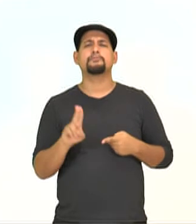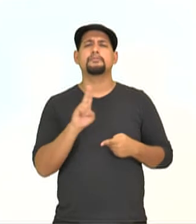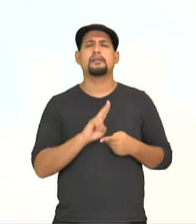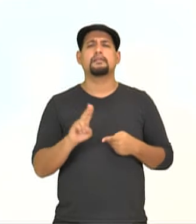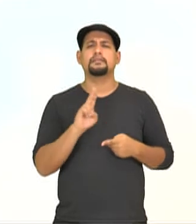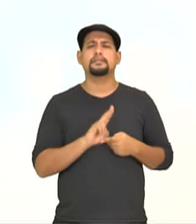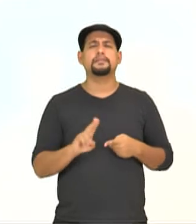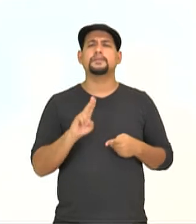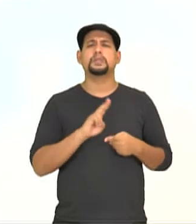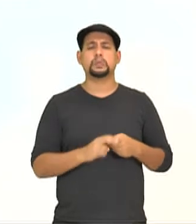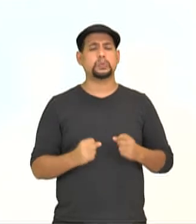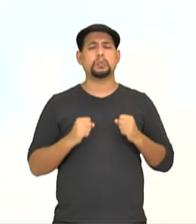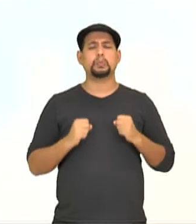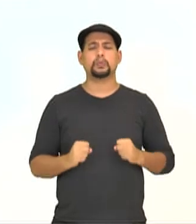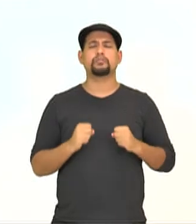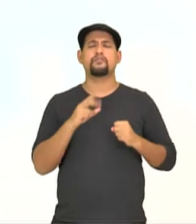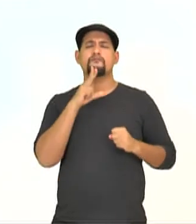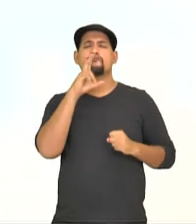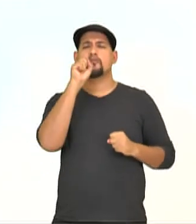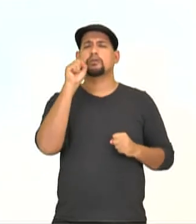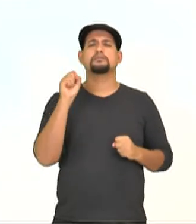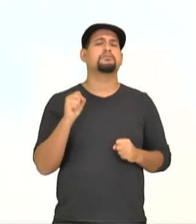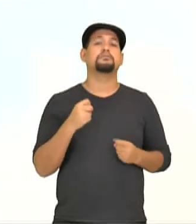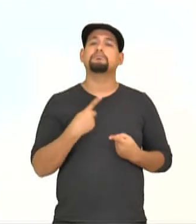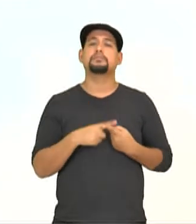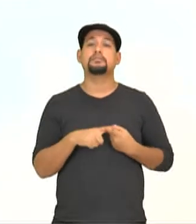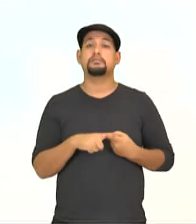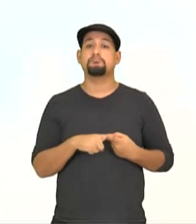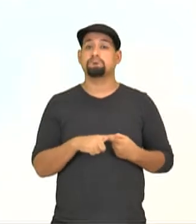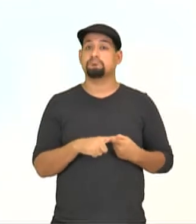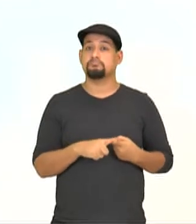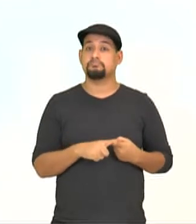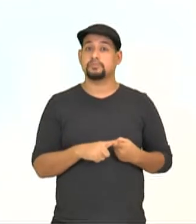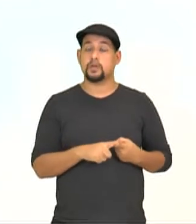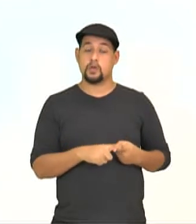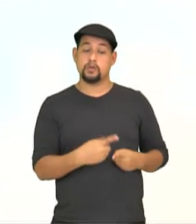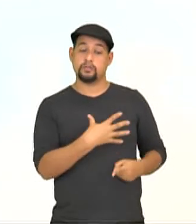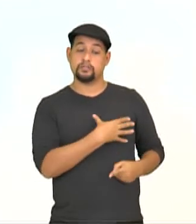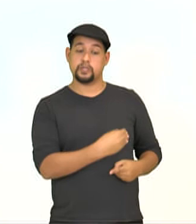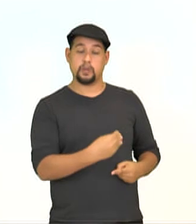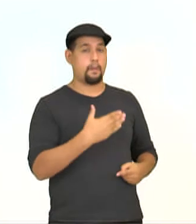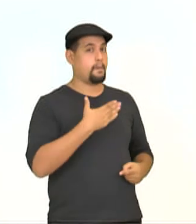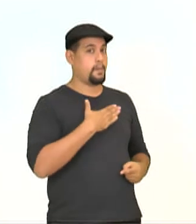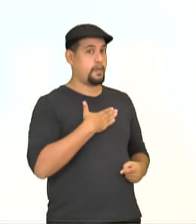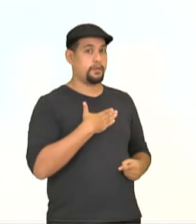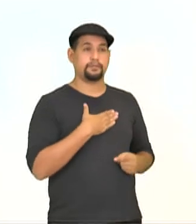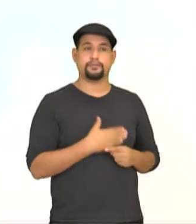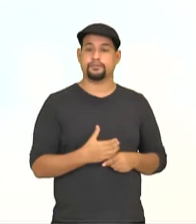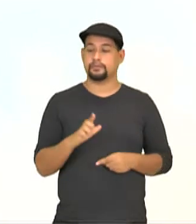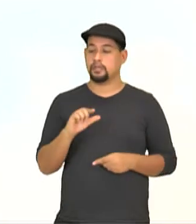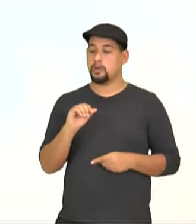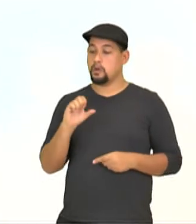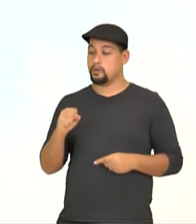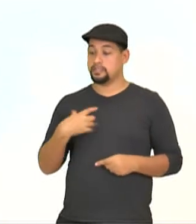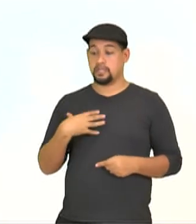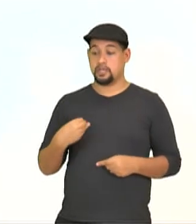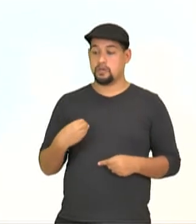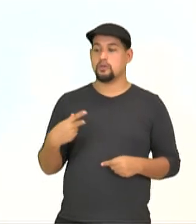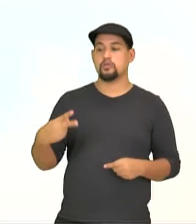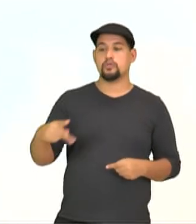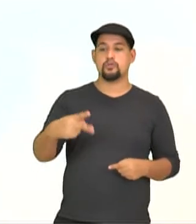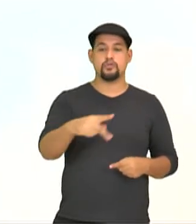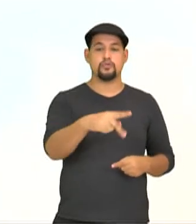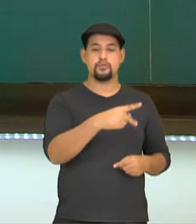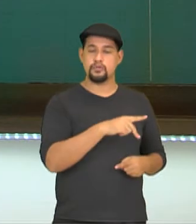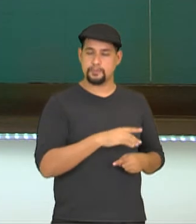pronome possessivo tônico. Los hijos son míos. Los hijos son tuyos.